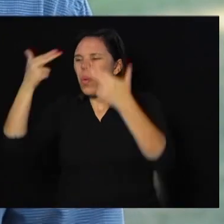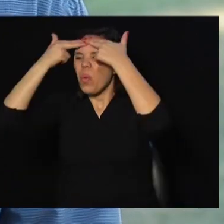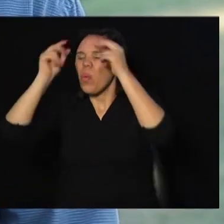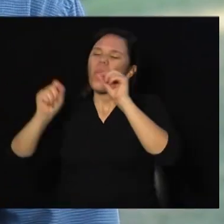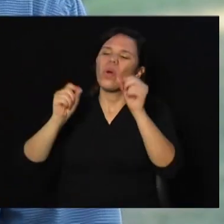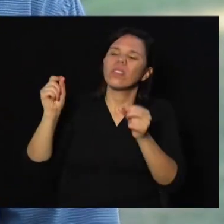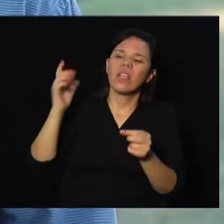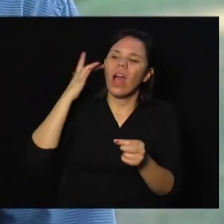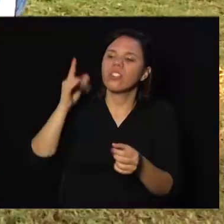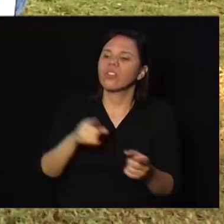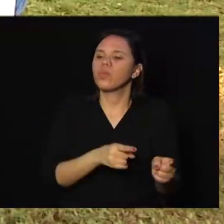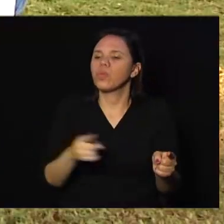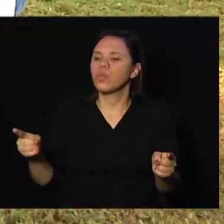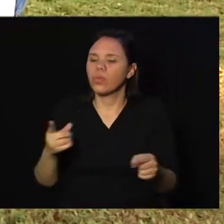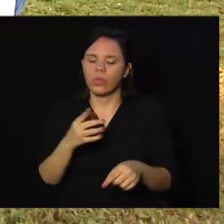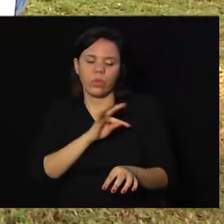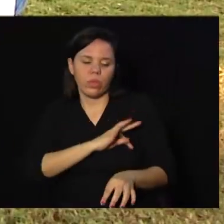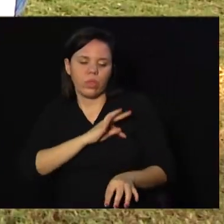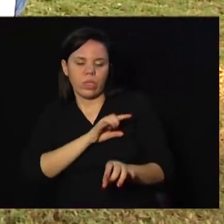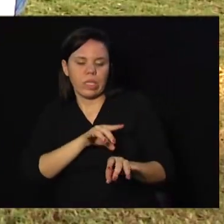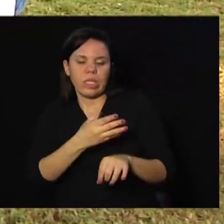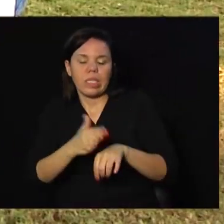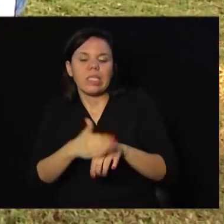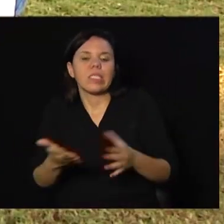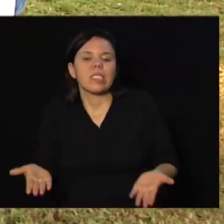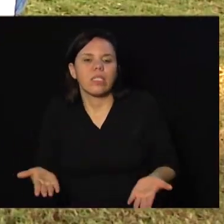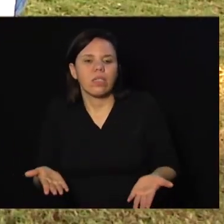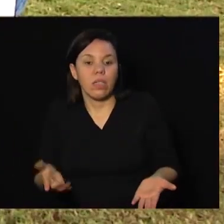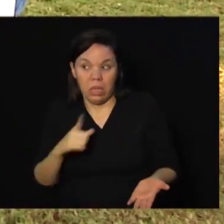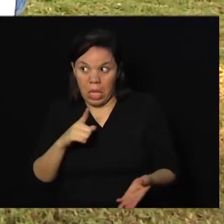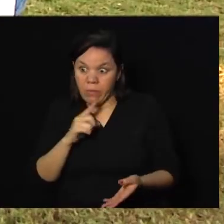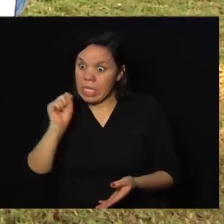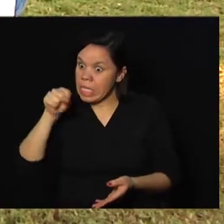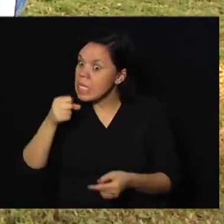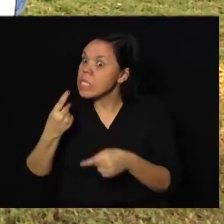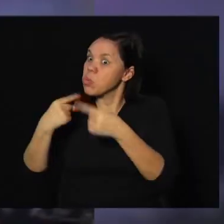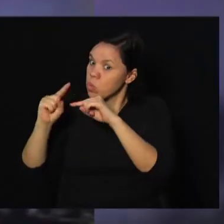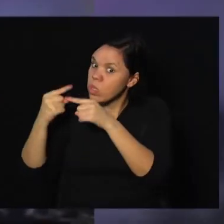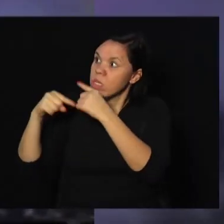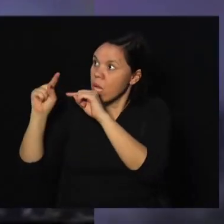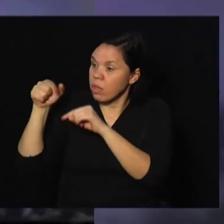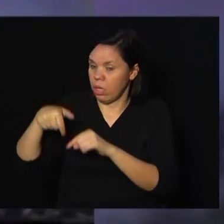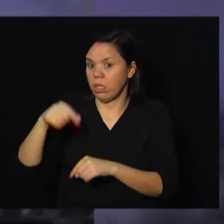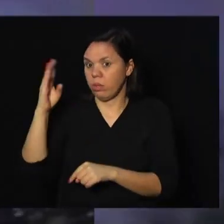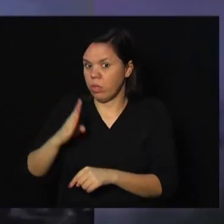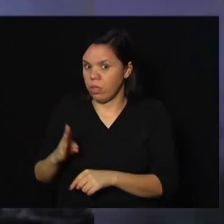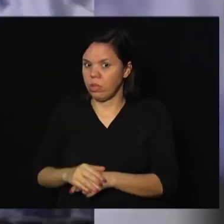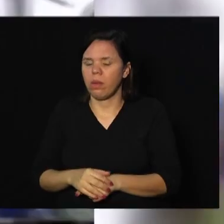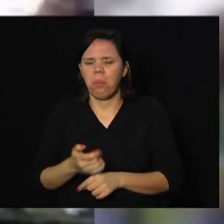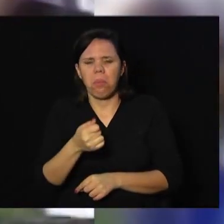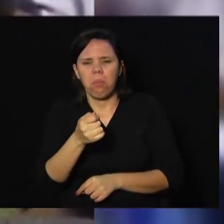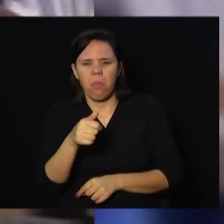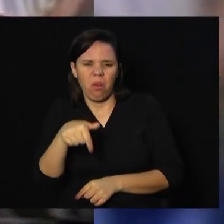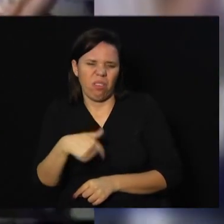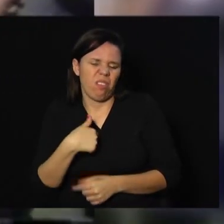falar desse período como treinador? Pelo contrário, só tive sucesso como treinador. Eu aqui no Brasil trabalhei pouco porque eu